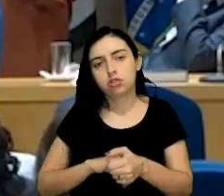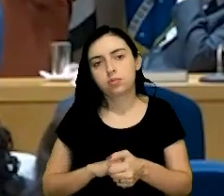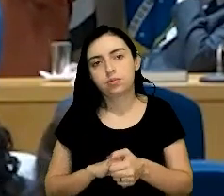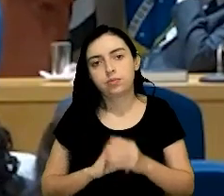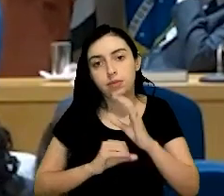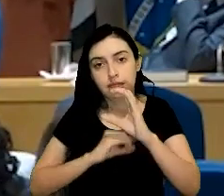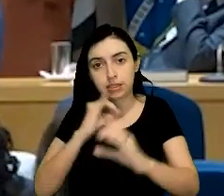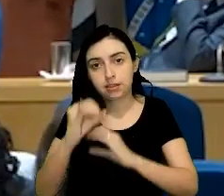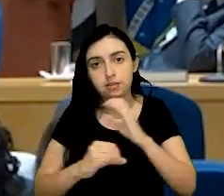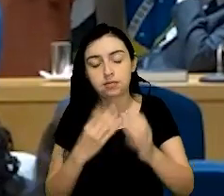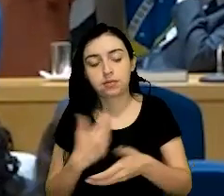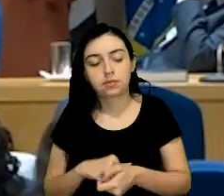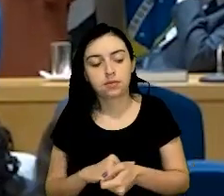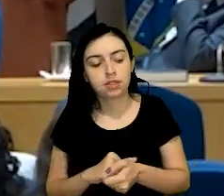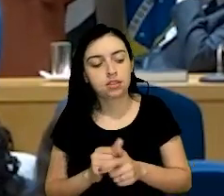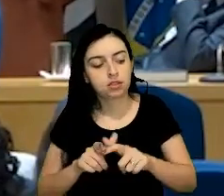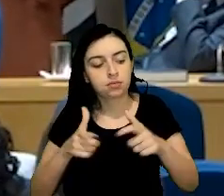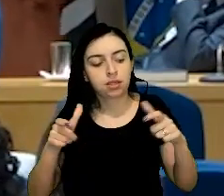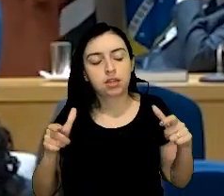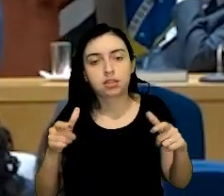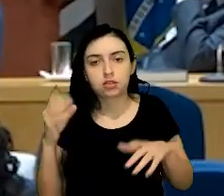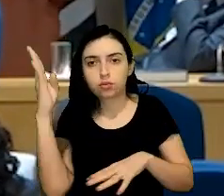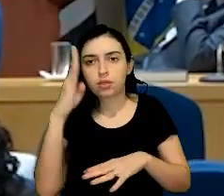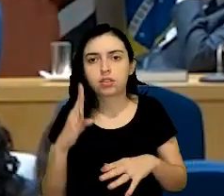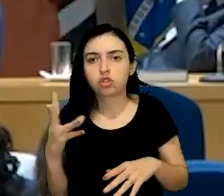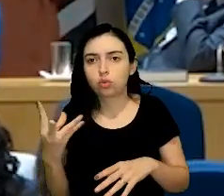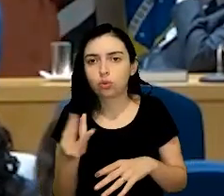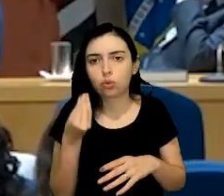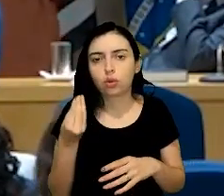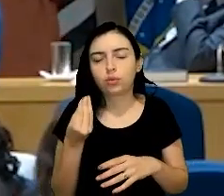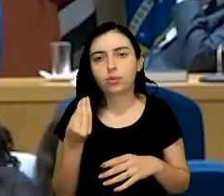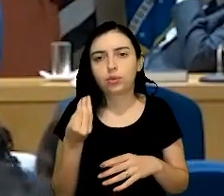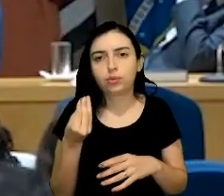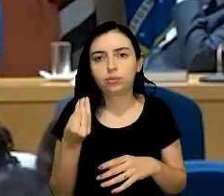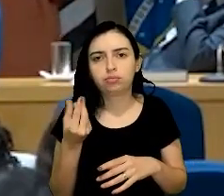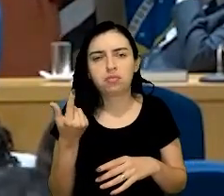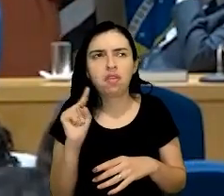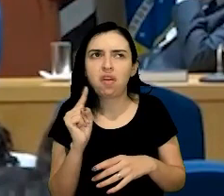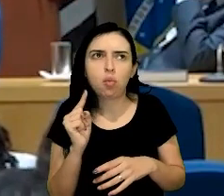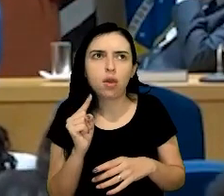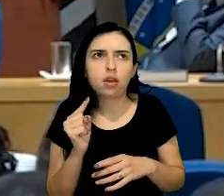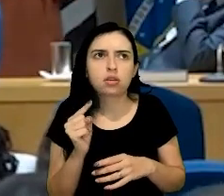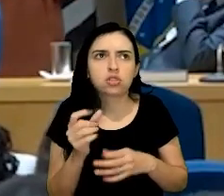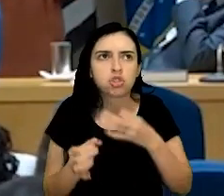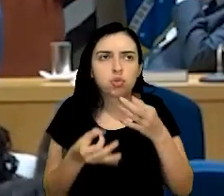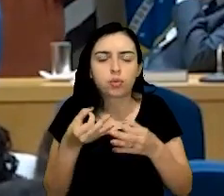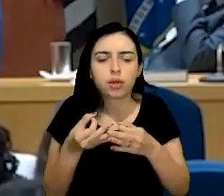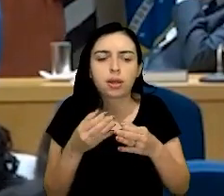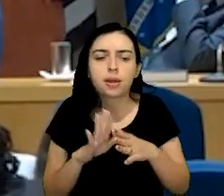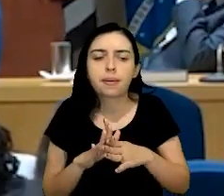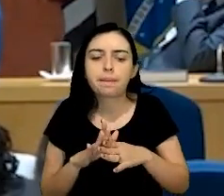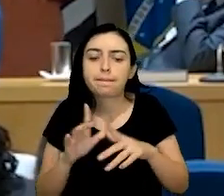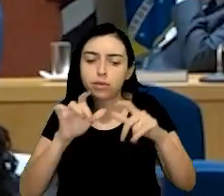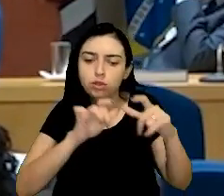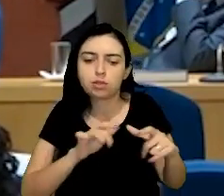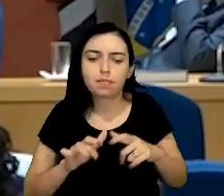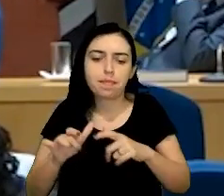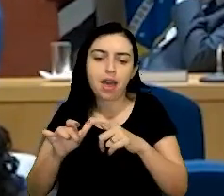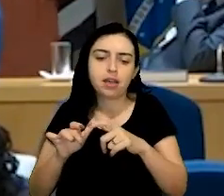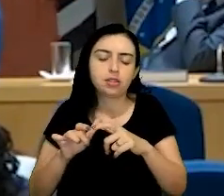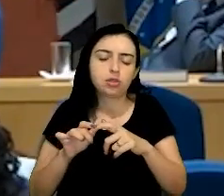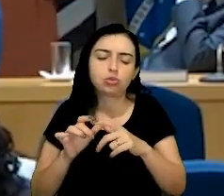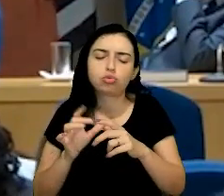se espalha pelo Brasil inteiro, né? Então não é mais uma questão pontual, mesmo que o fluxo seja pequeno, ele